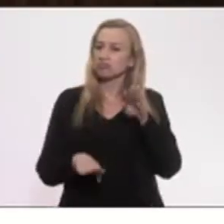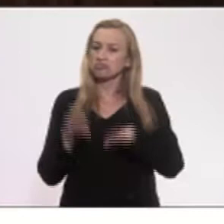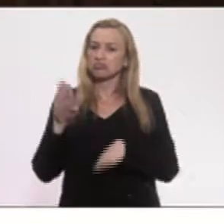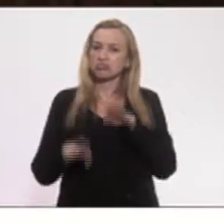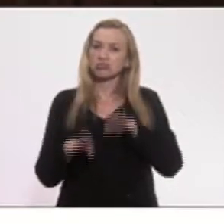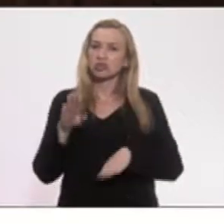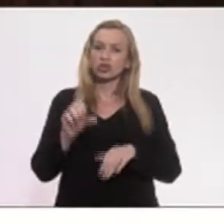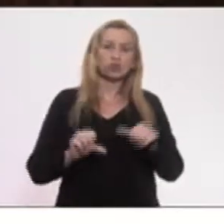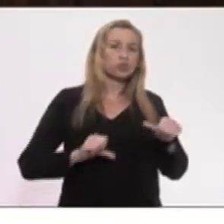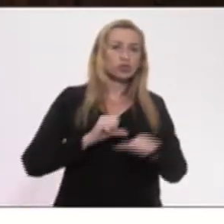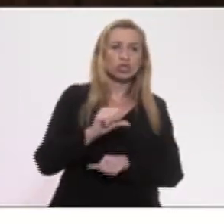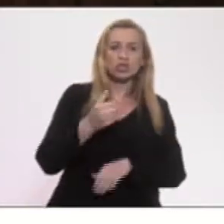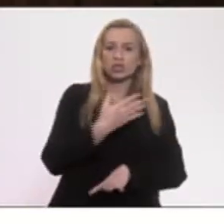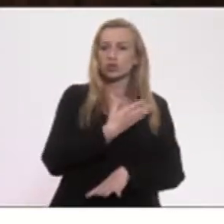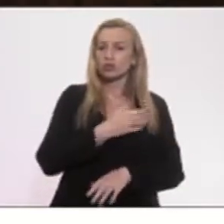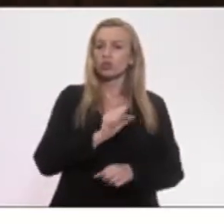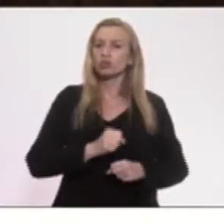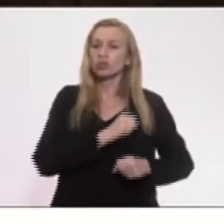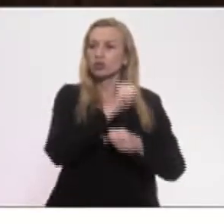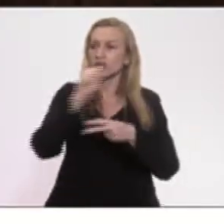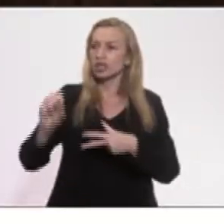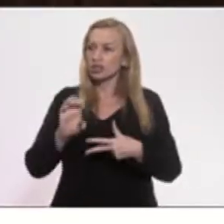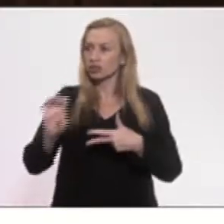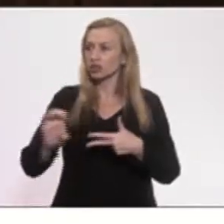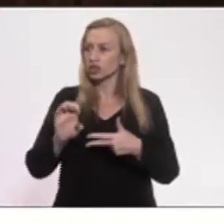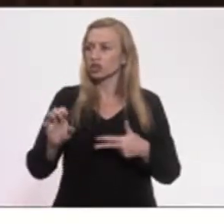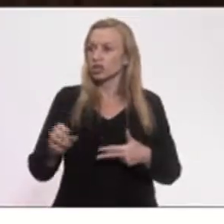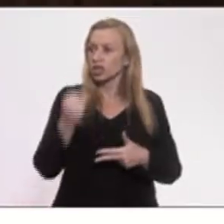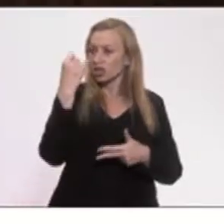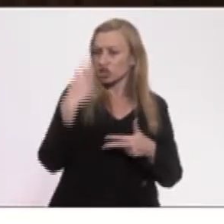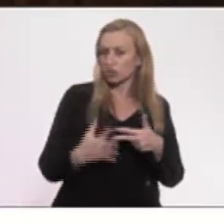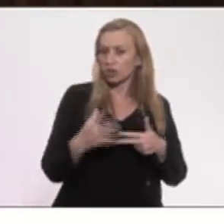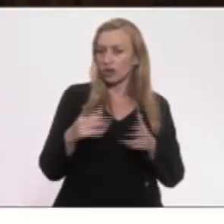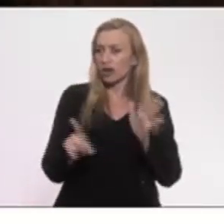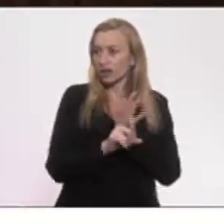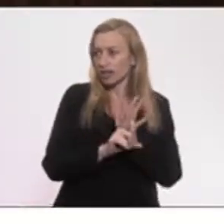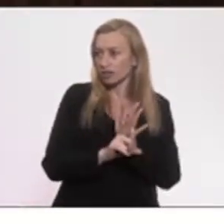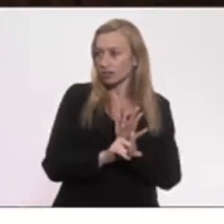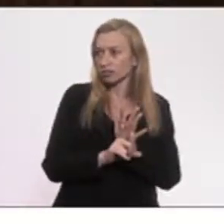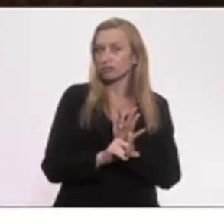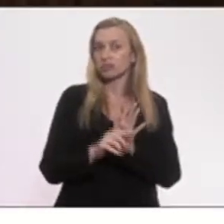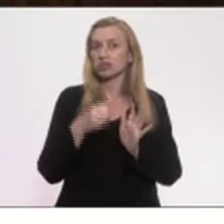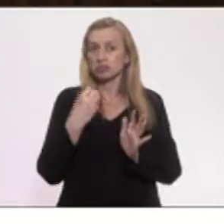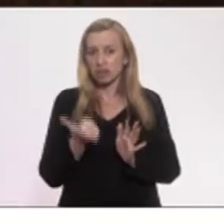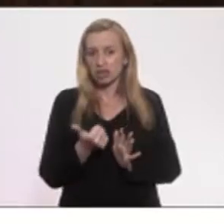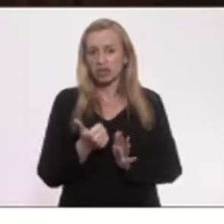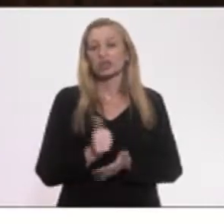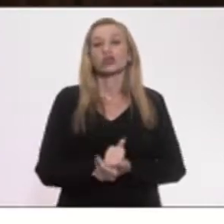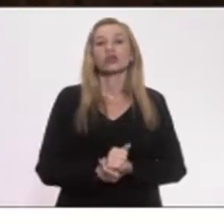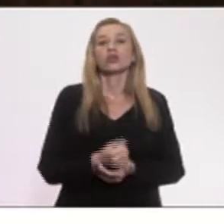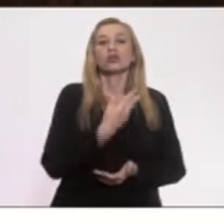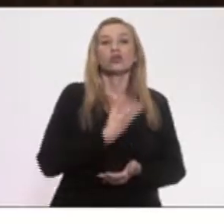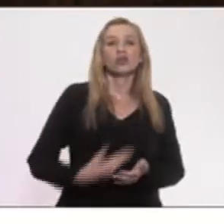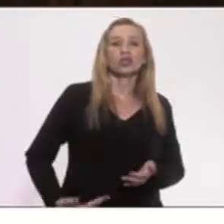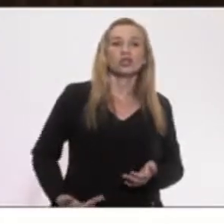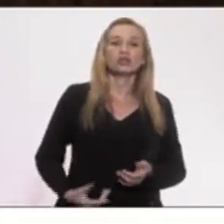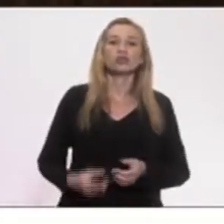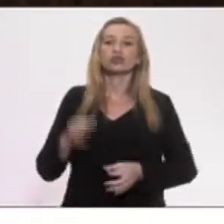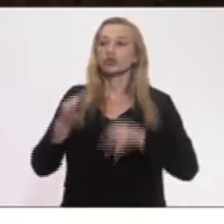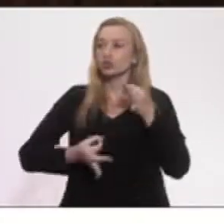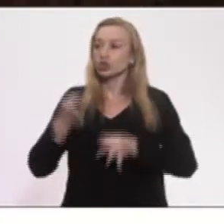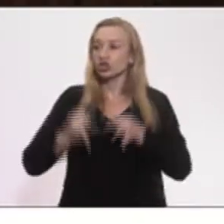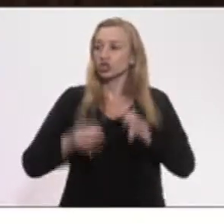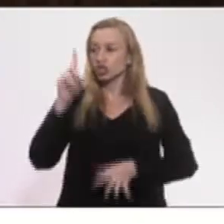independentemente de mudanças no Poder Executivo. É o que diz a lei. Pois bem, governador, ao arrepio da lei, governador ex-juiz de direito,